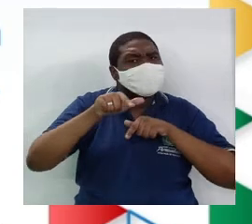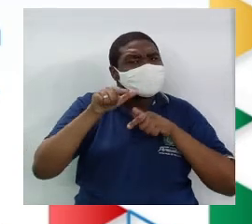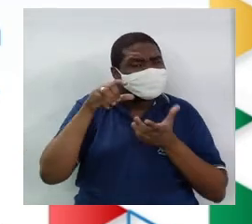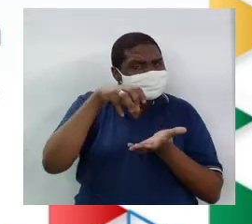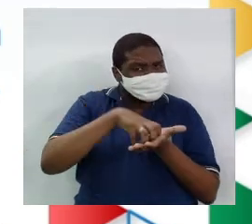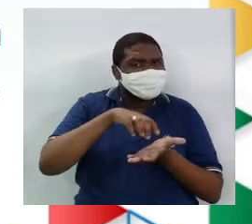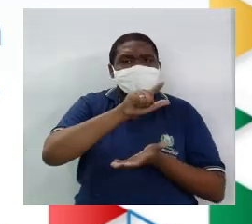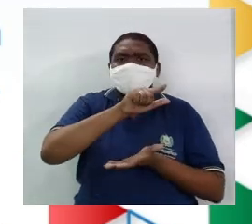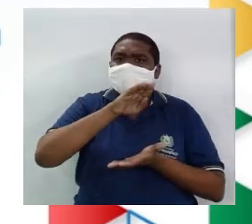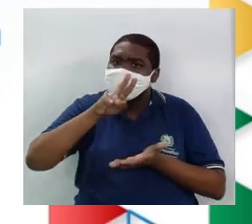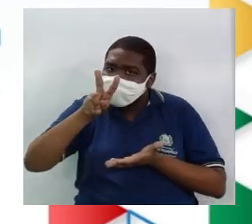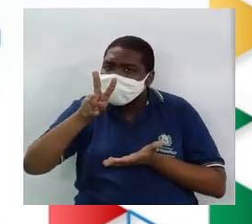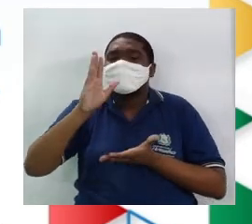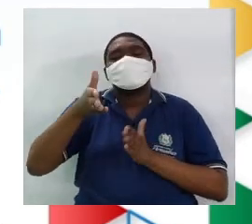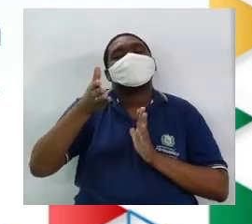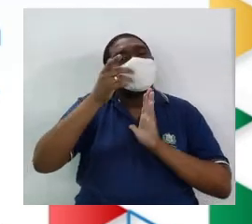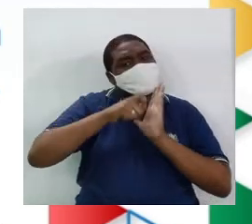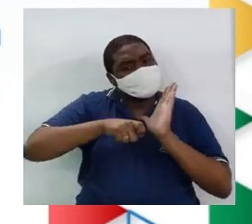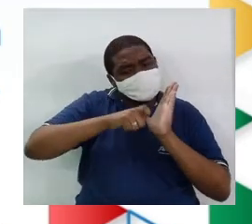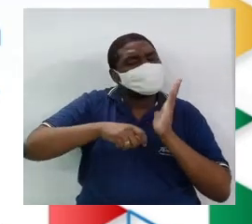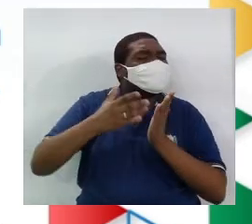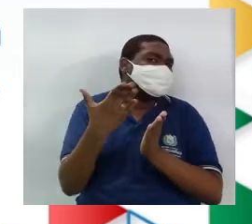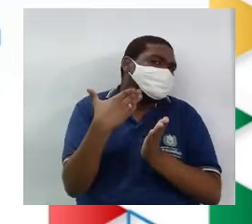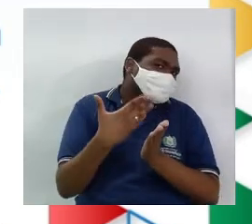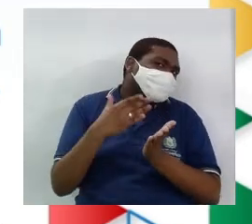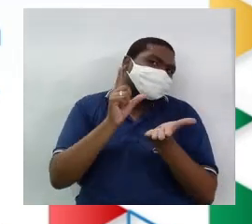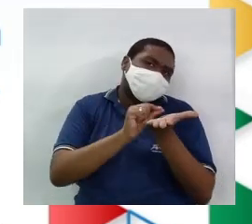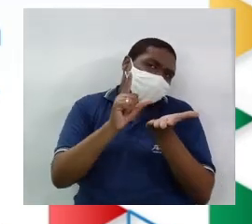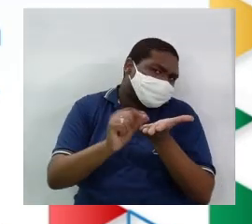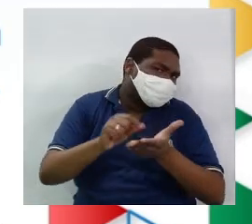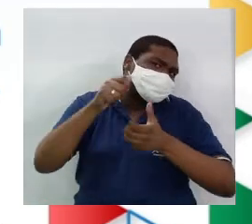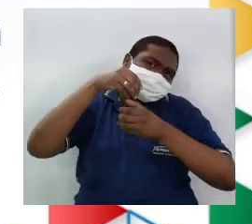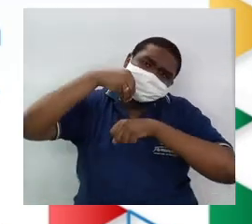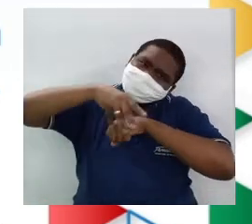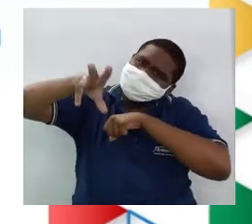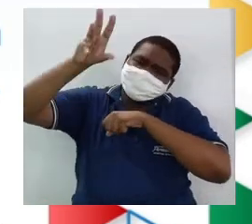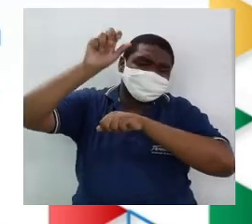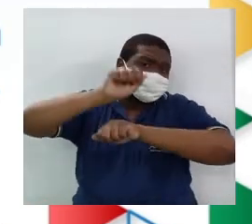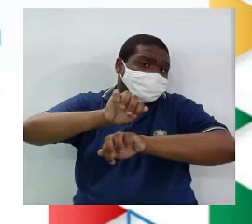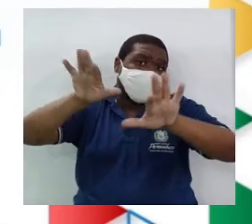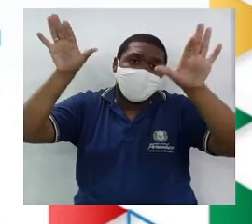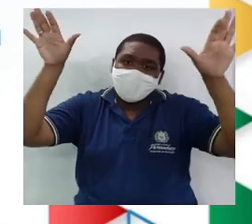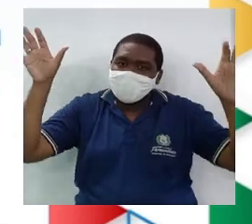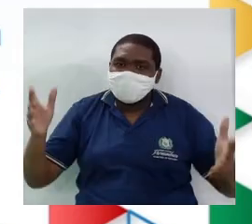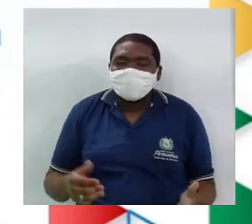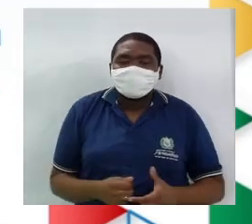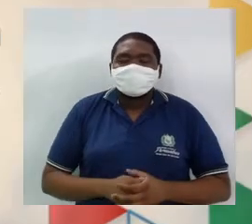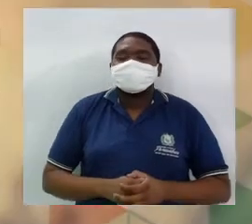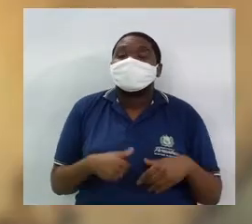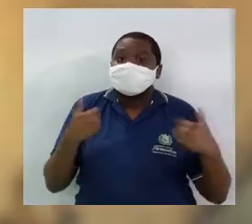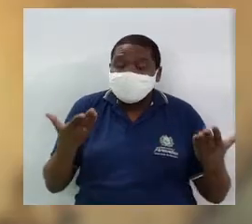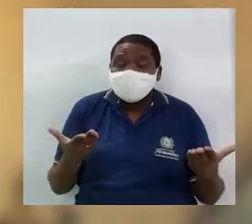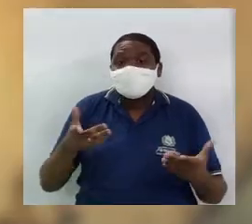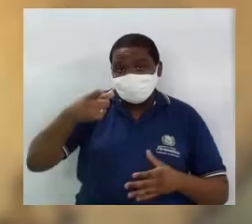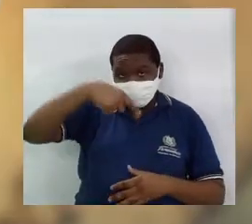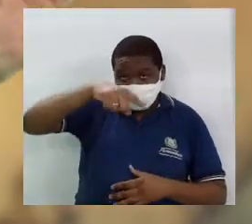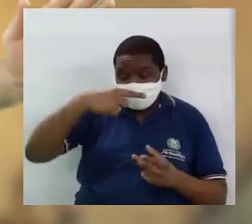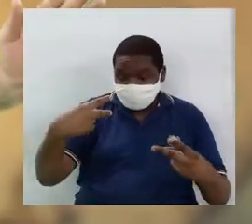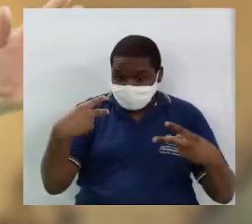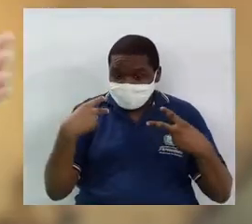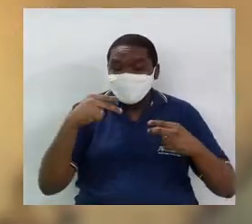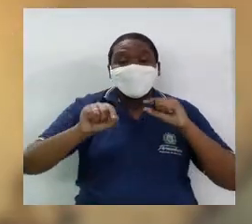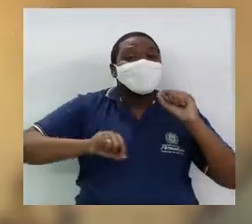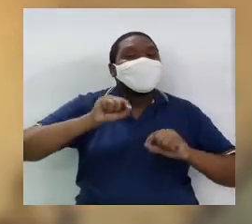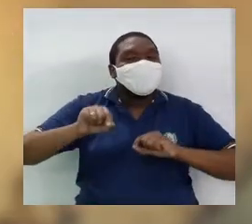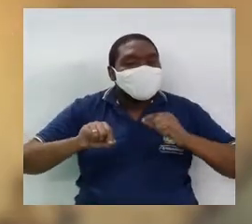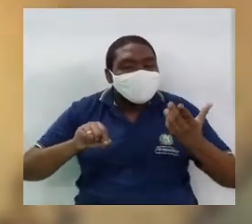entidade, escreveu diversos livros e artigos. Prestem bem atenção. Olhando para mim, nós temos o quê? Vejam